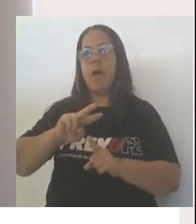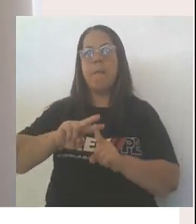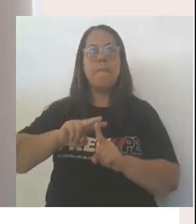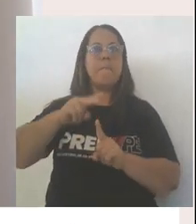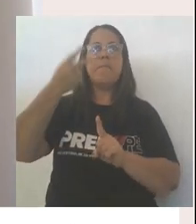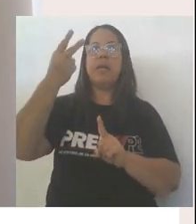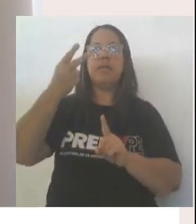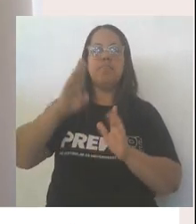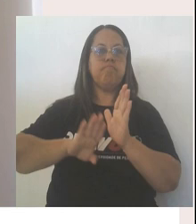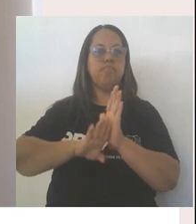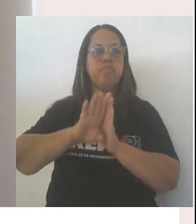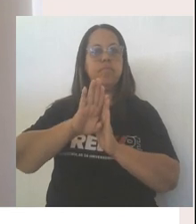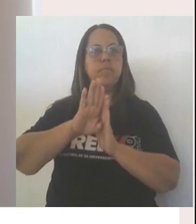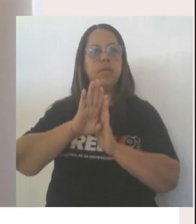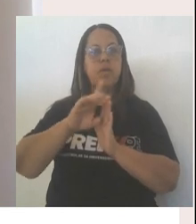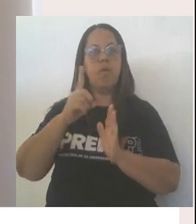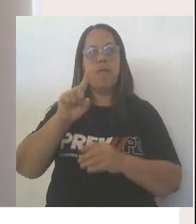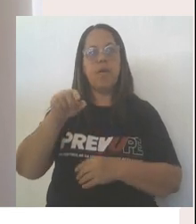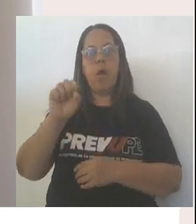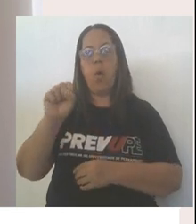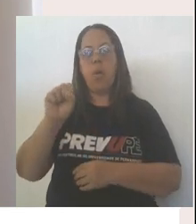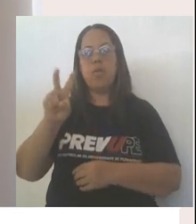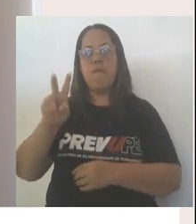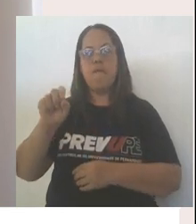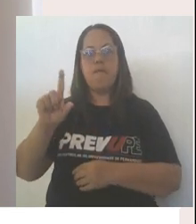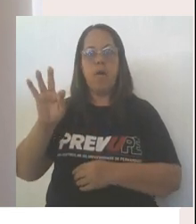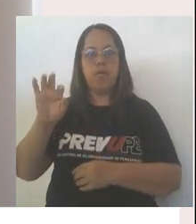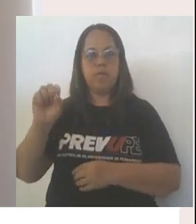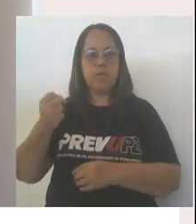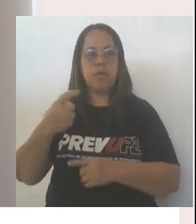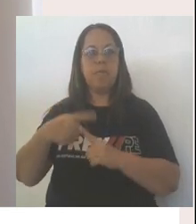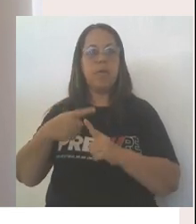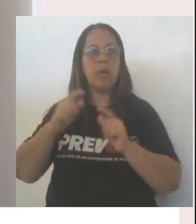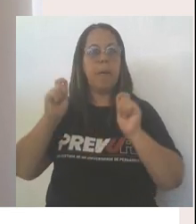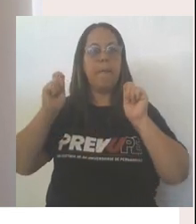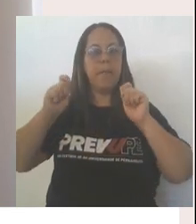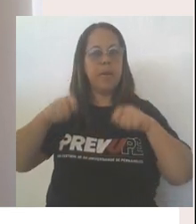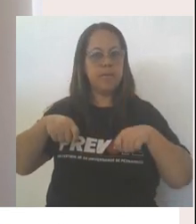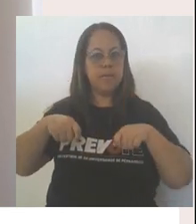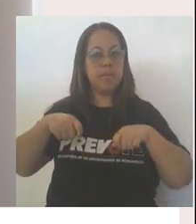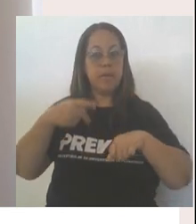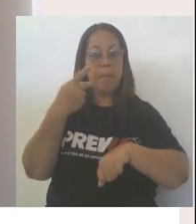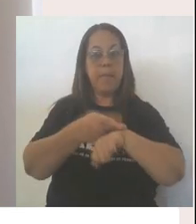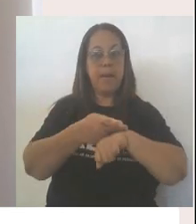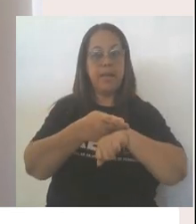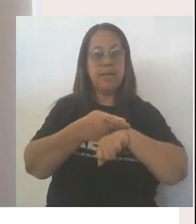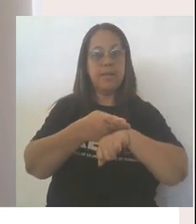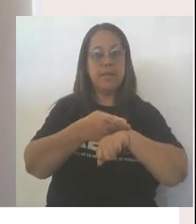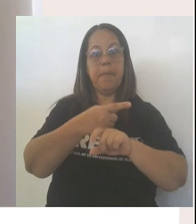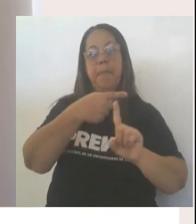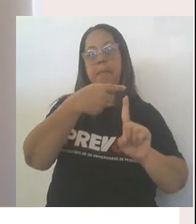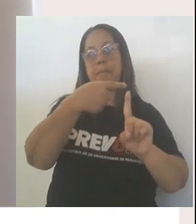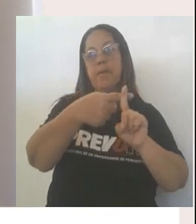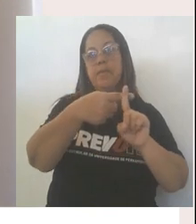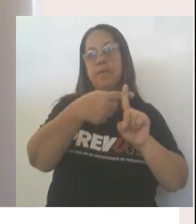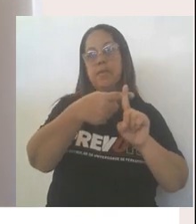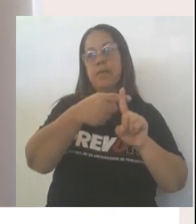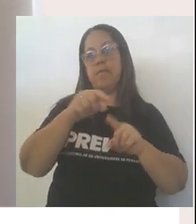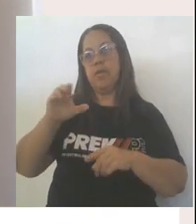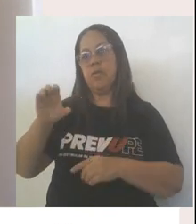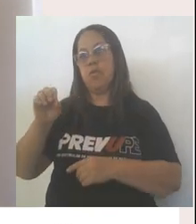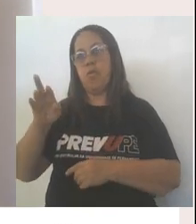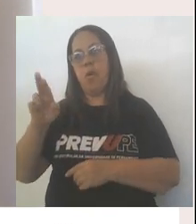para aproximadamente 1,8 volts, uma vez que o potencial do eletrodo da prata é mais positivo do que o do